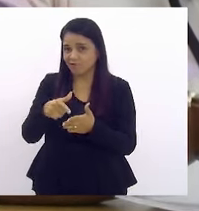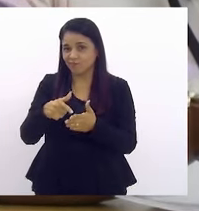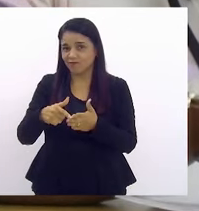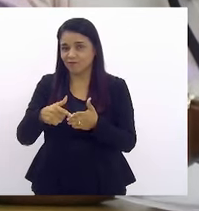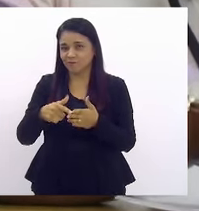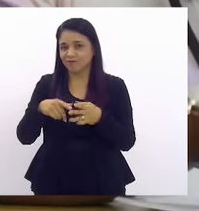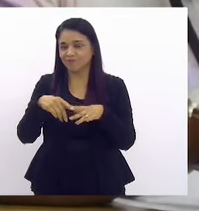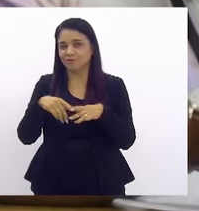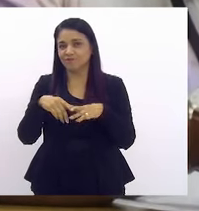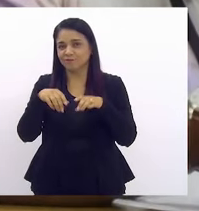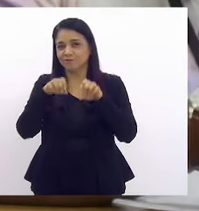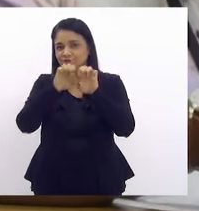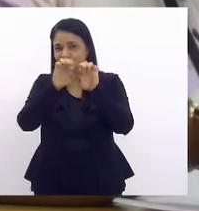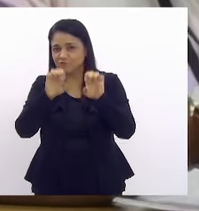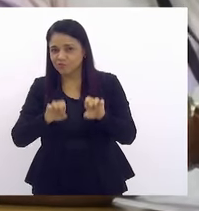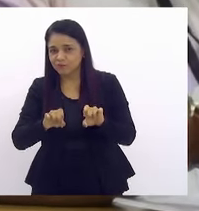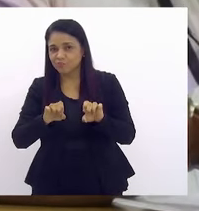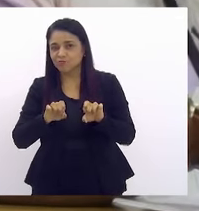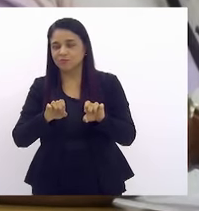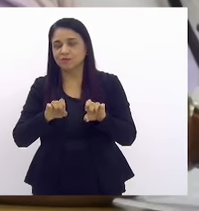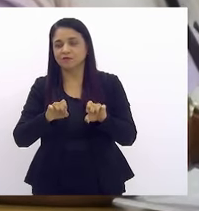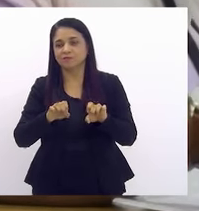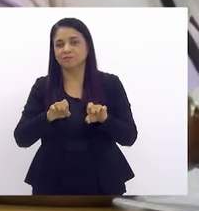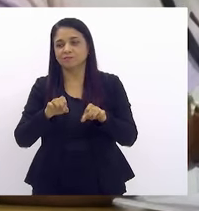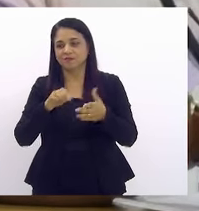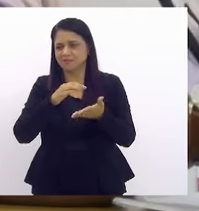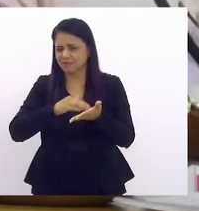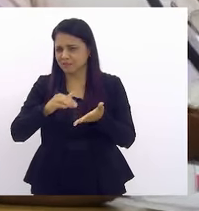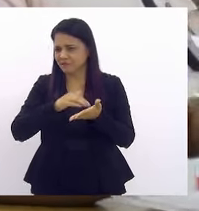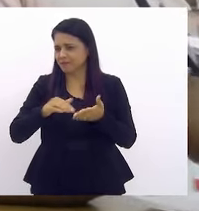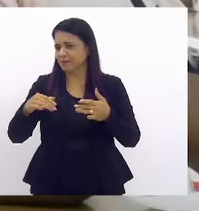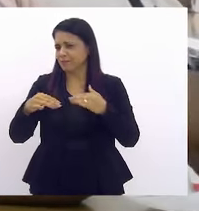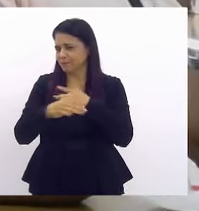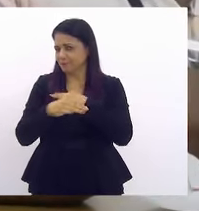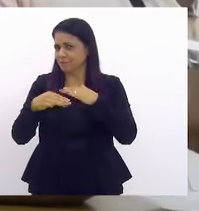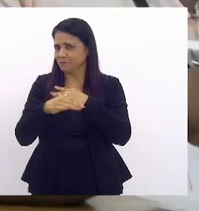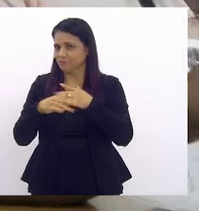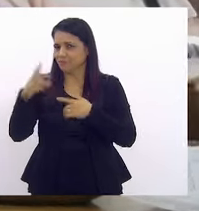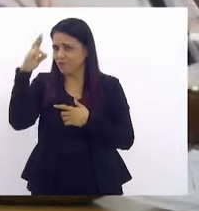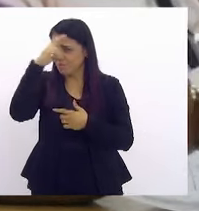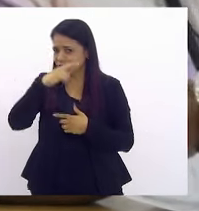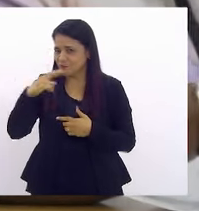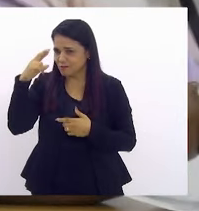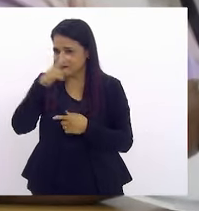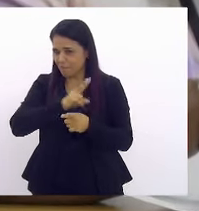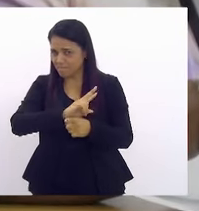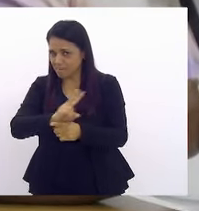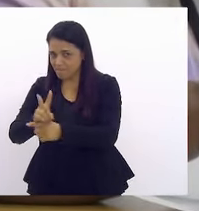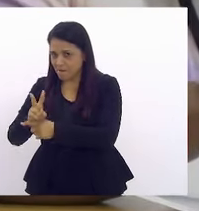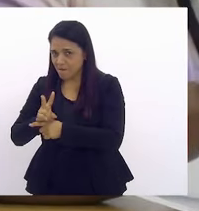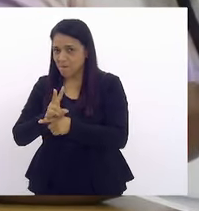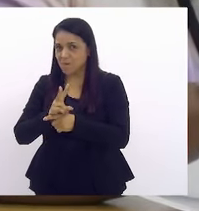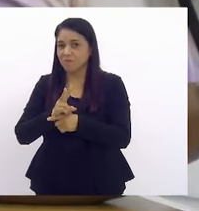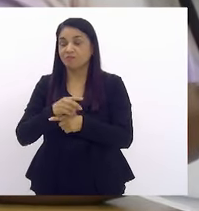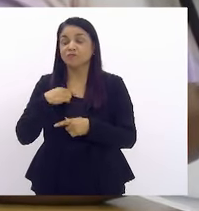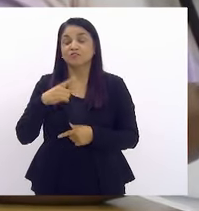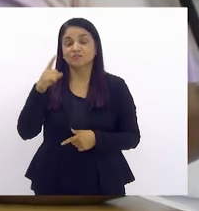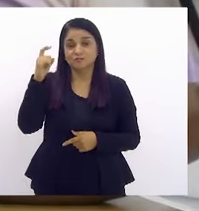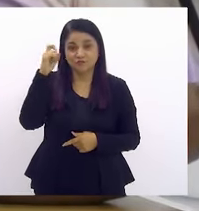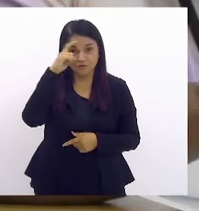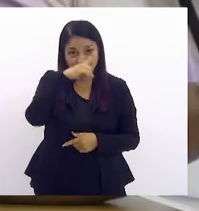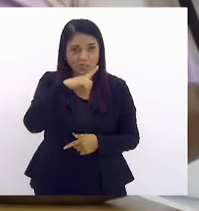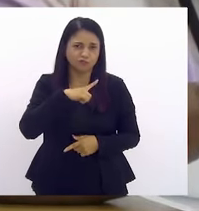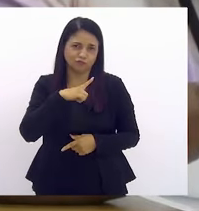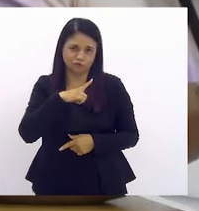estrutura para a Secretaria de Urbanismo e intensificar a fiscalização. Eu vi que ele tinha uma dificuldade, que ele tinha que esperar